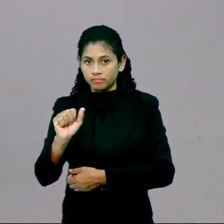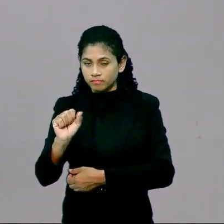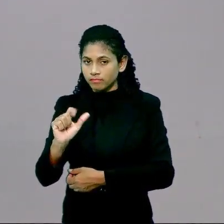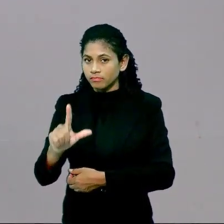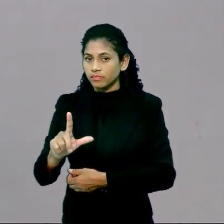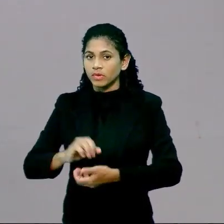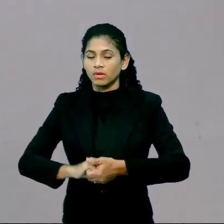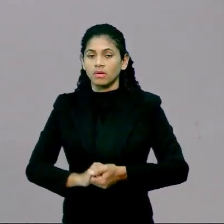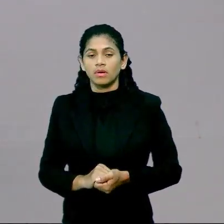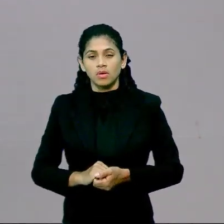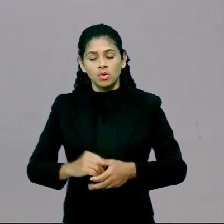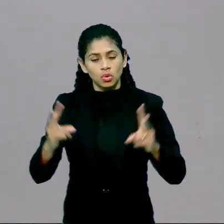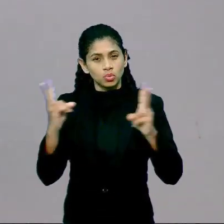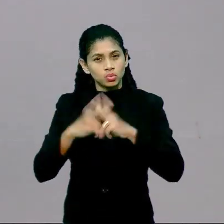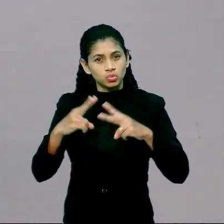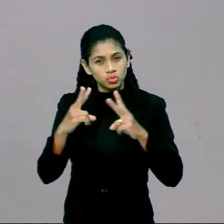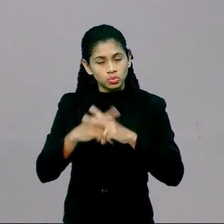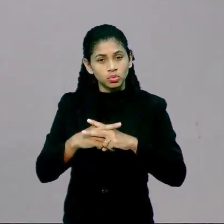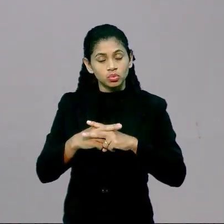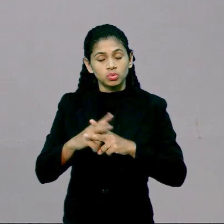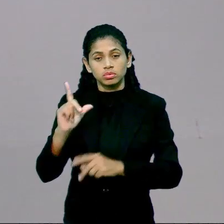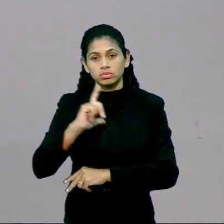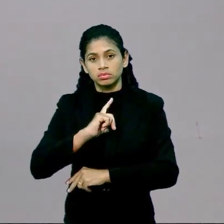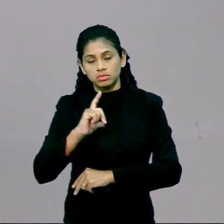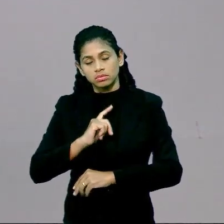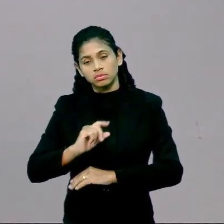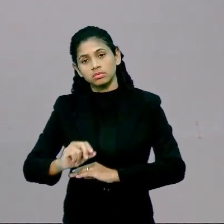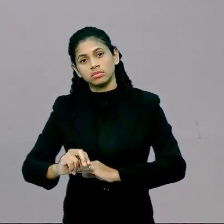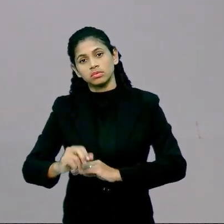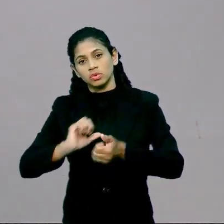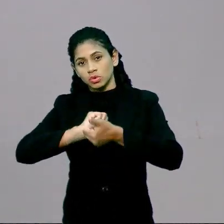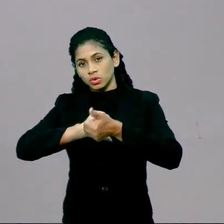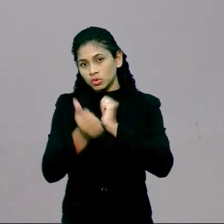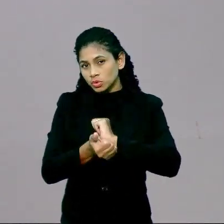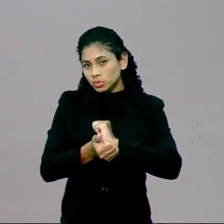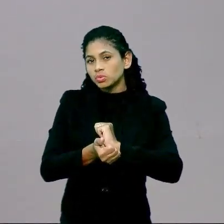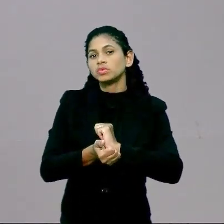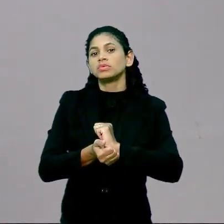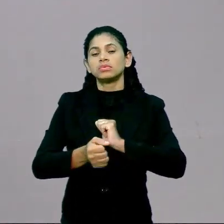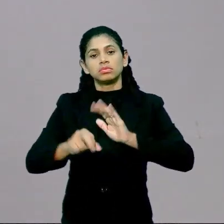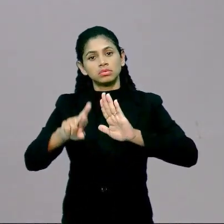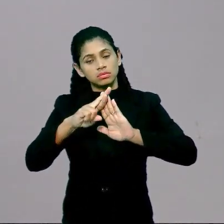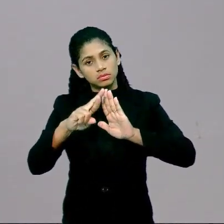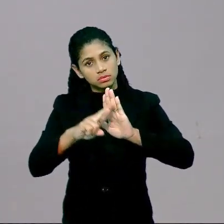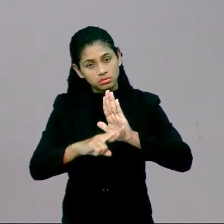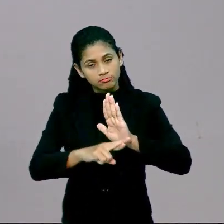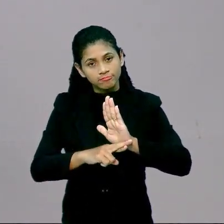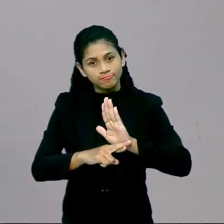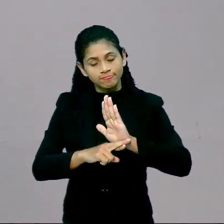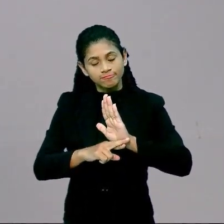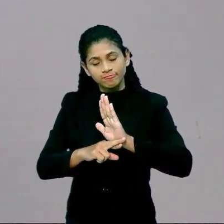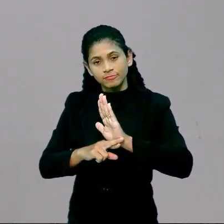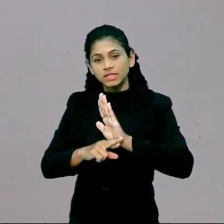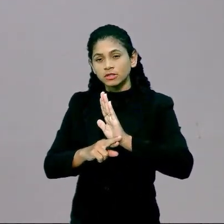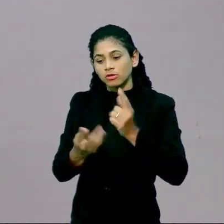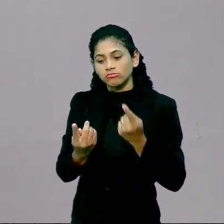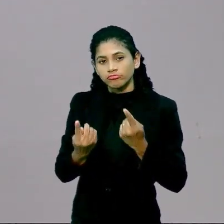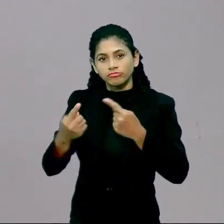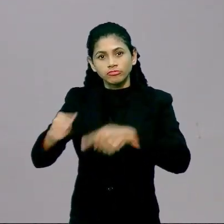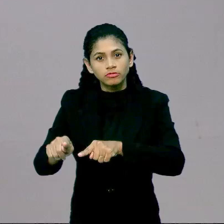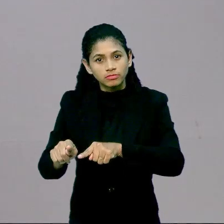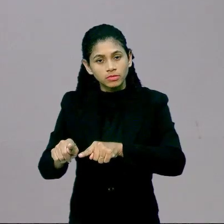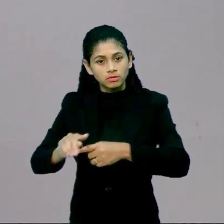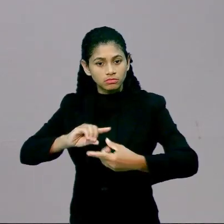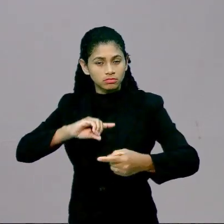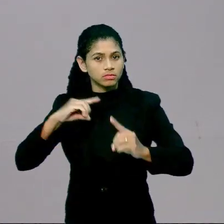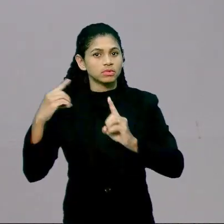esportiva formulada por regras, que vai ter esse combate ofensivo e defensivo. Arte marcial vai ser uma dinâmica